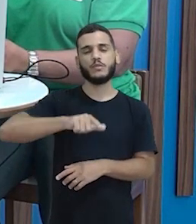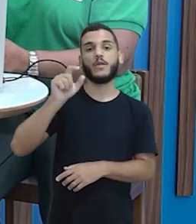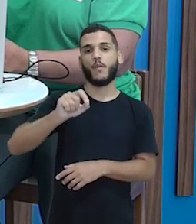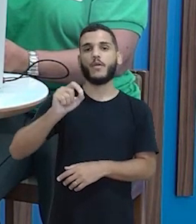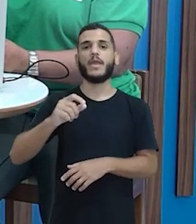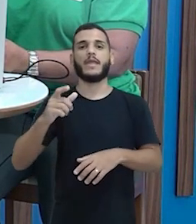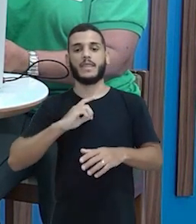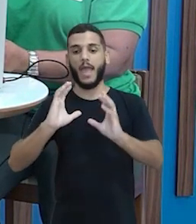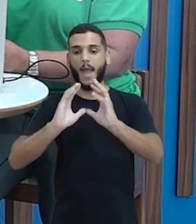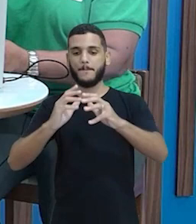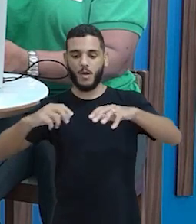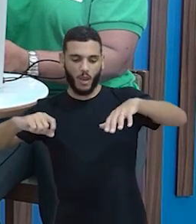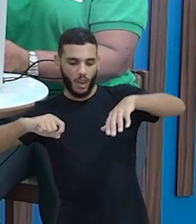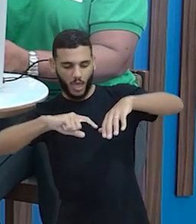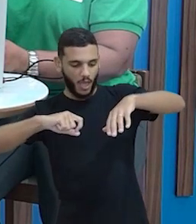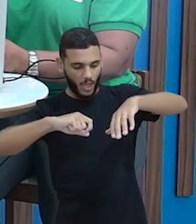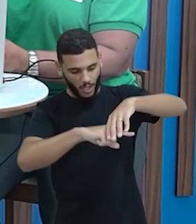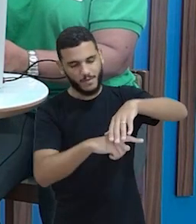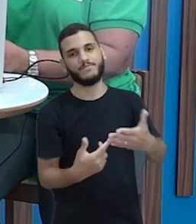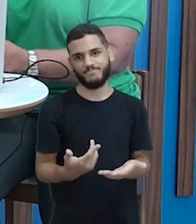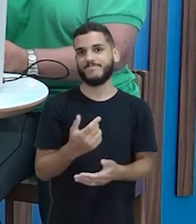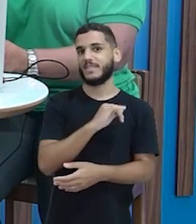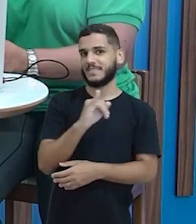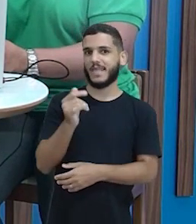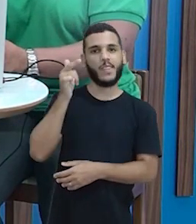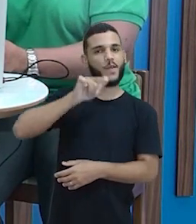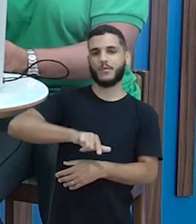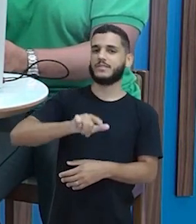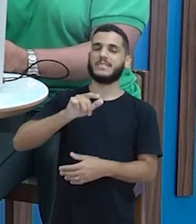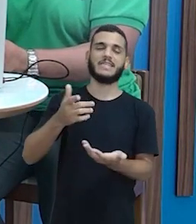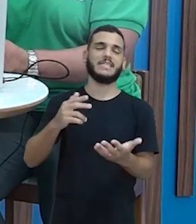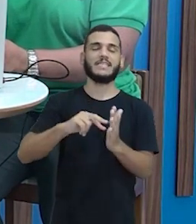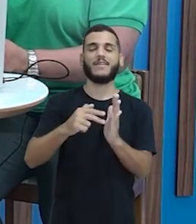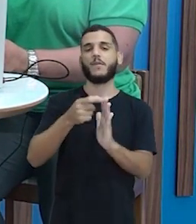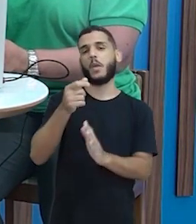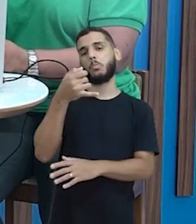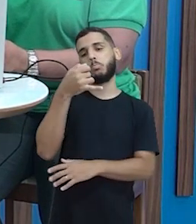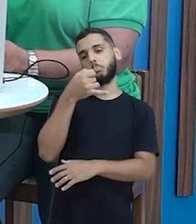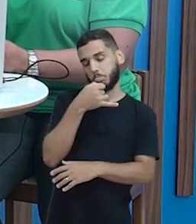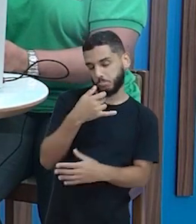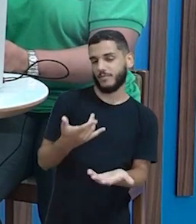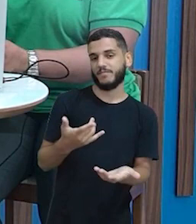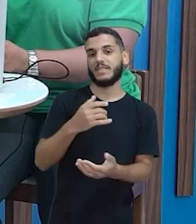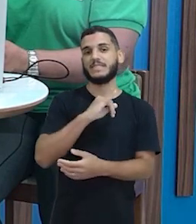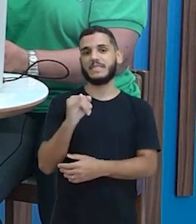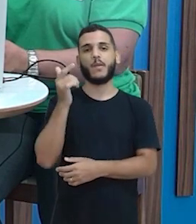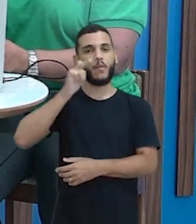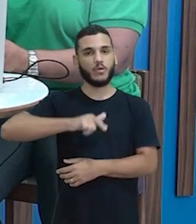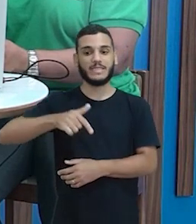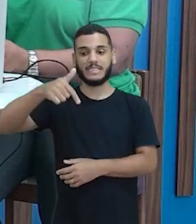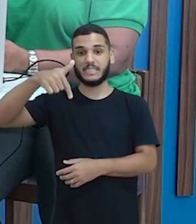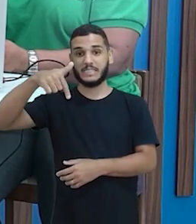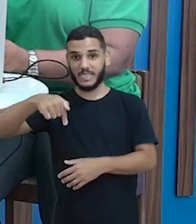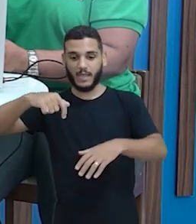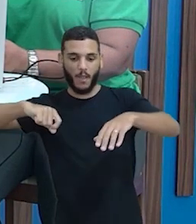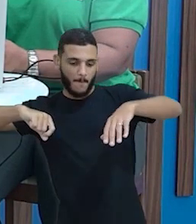a pergunta vai ser Ah não vai conseguir acelerar quem fizer sete chutes mais rápido